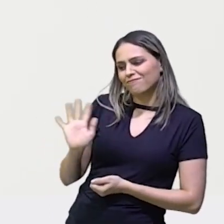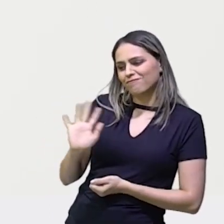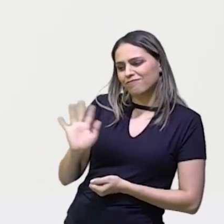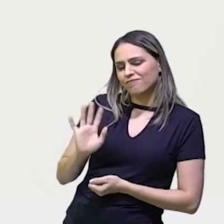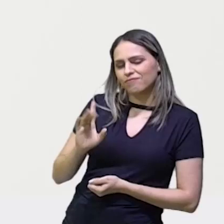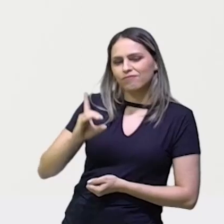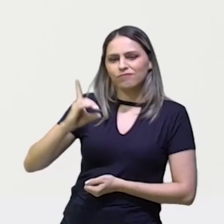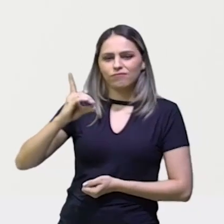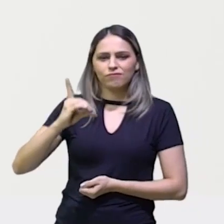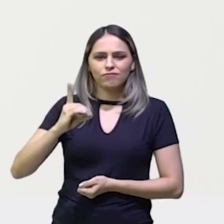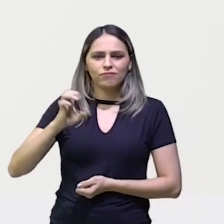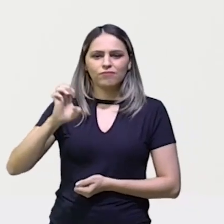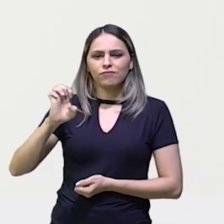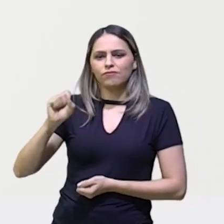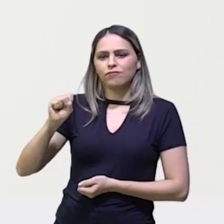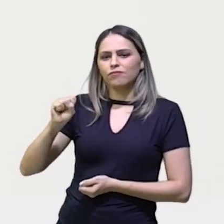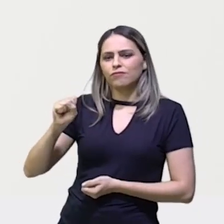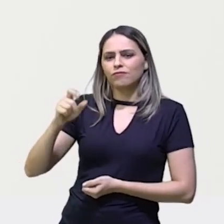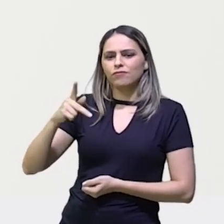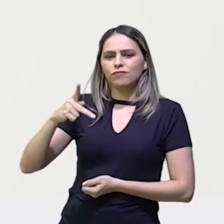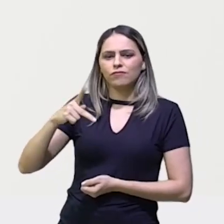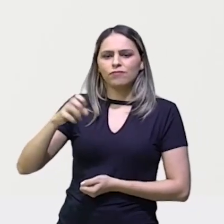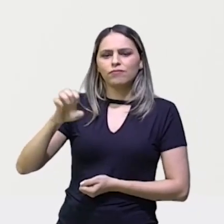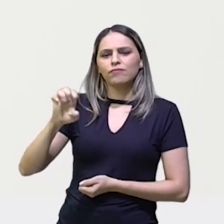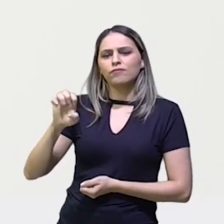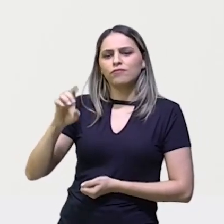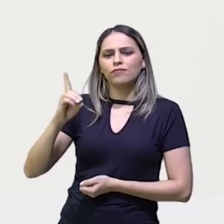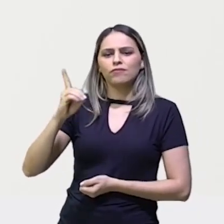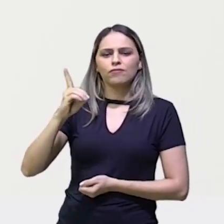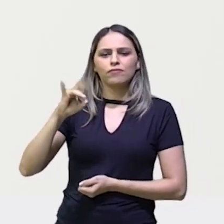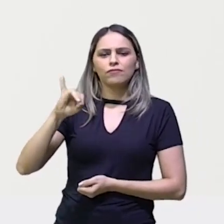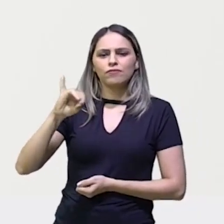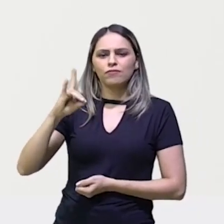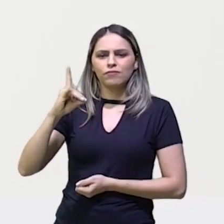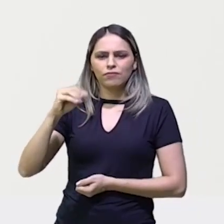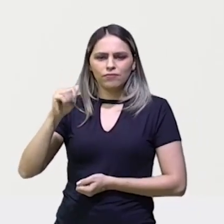despedida. Você está se despedindo